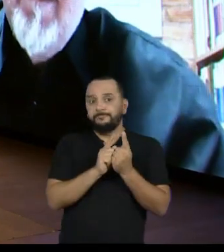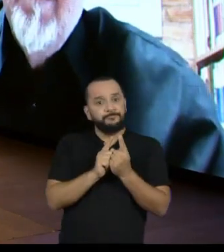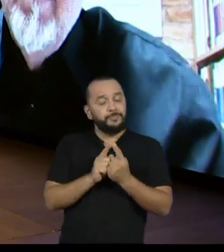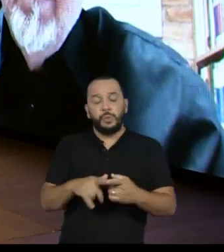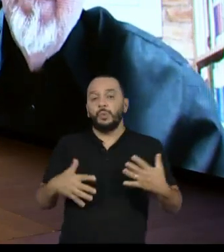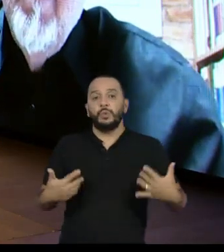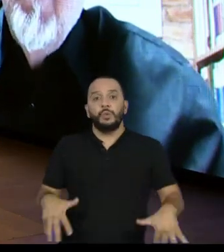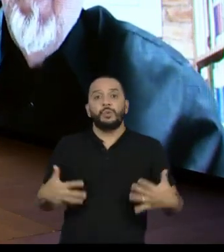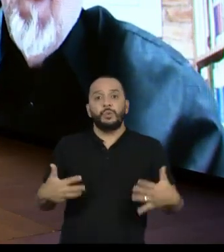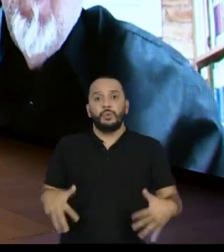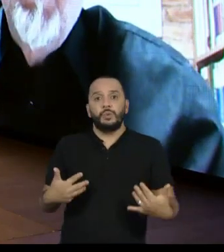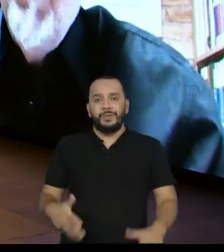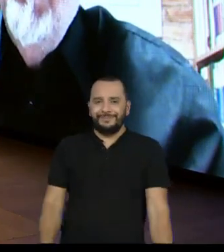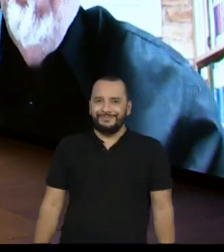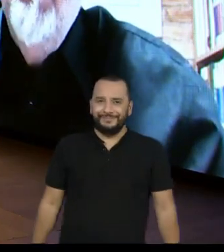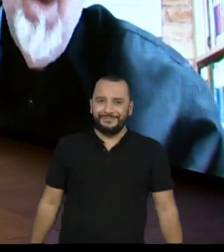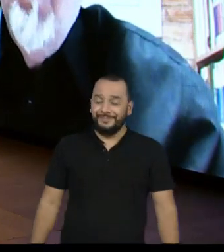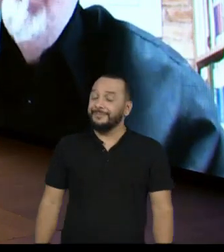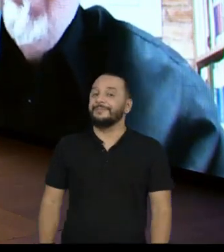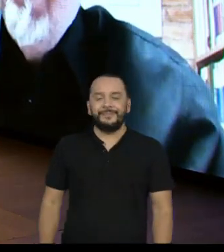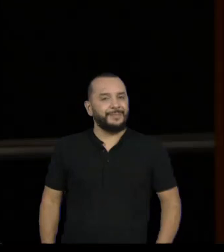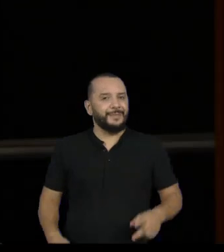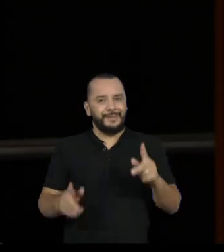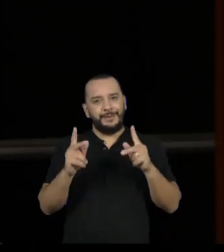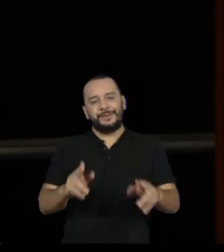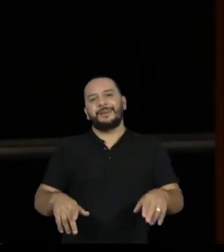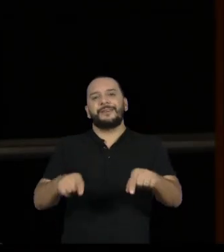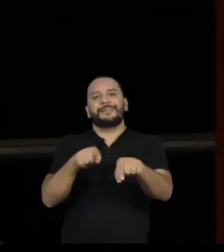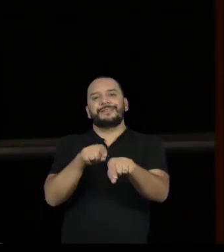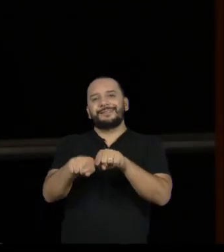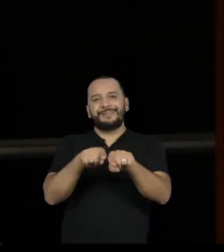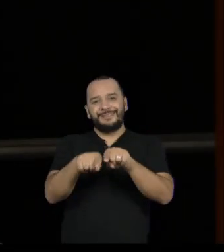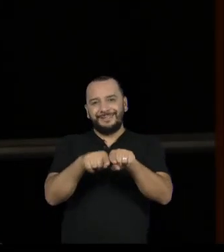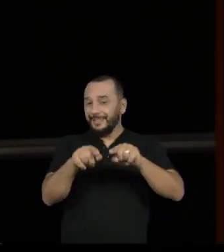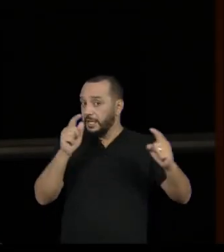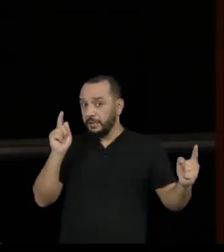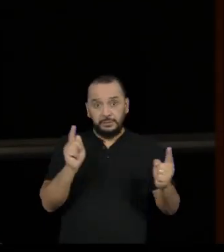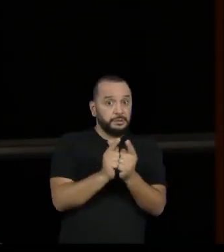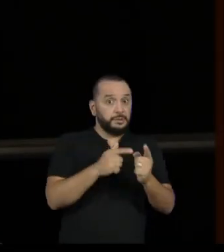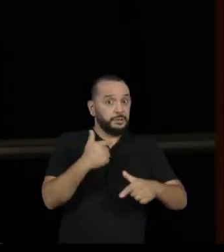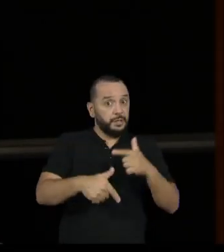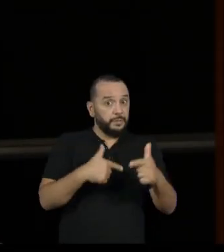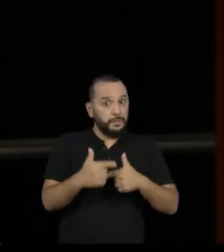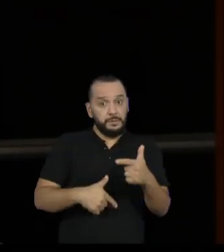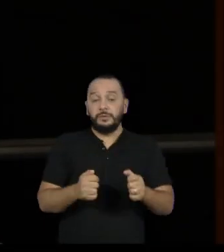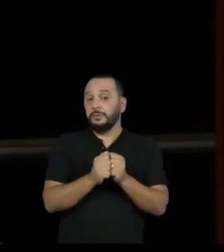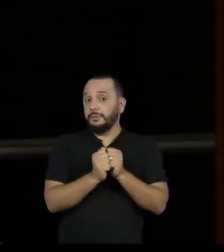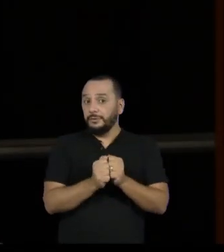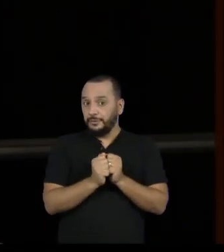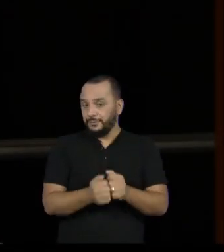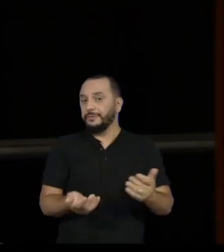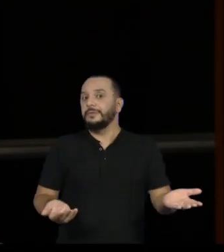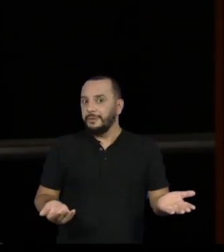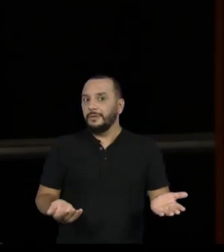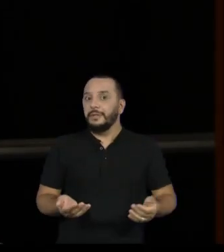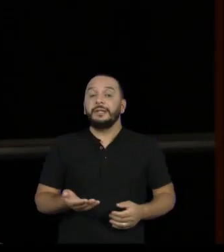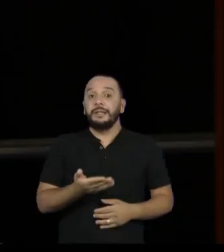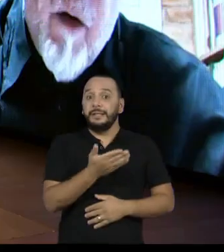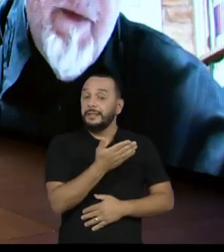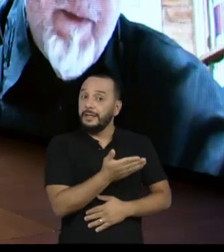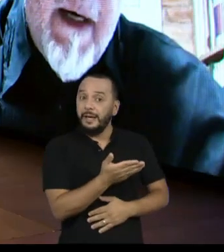da mentora dela, e Graziella Figueiredo, se eu não me engano, e ela então veio trabalhar comigo, e